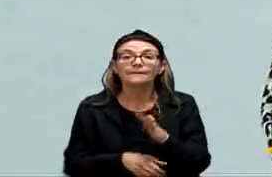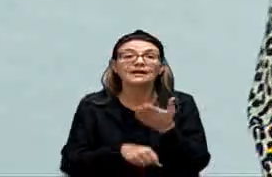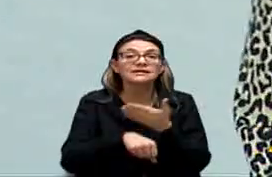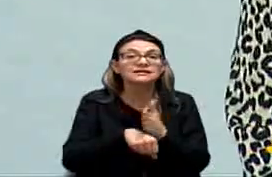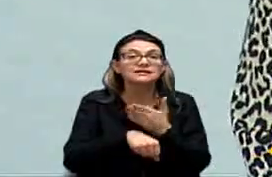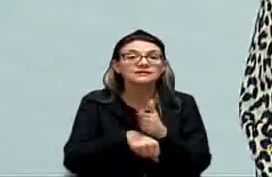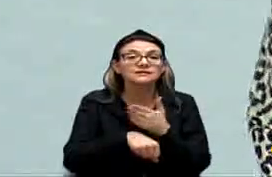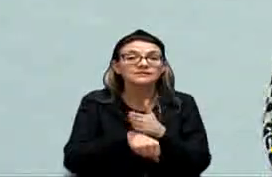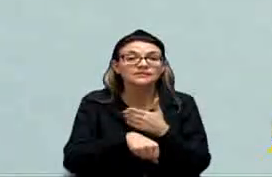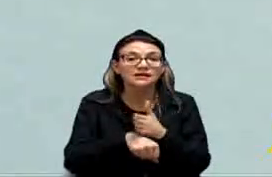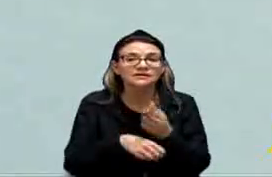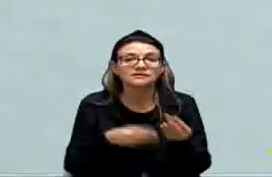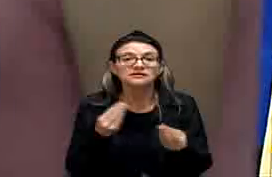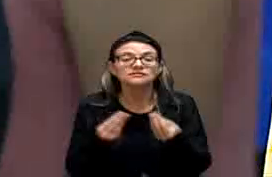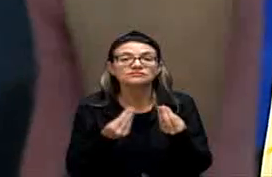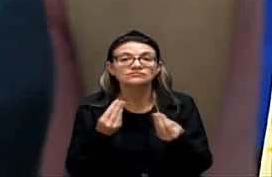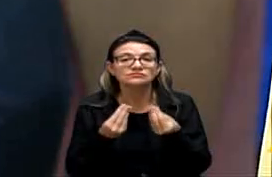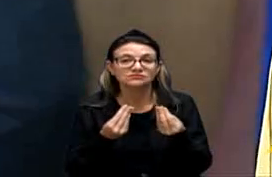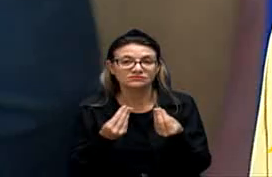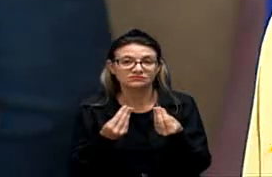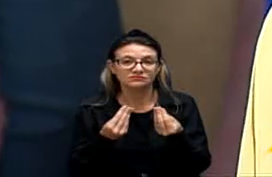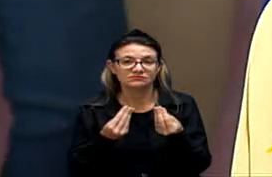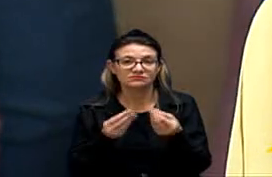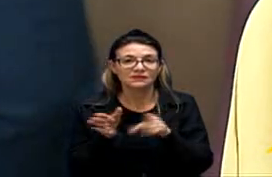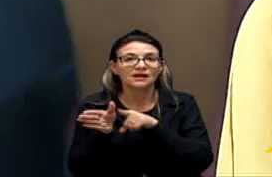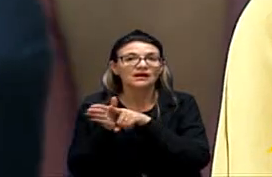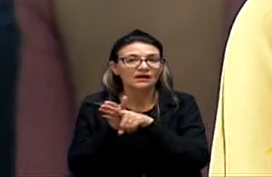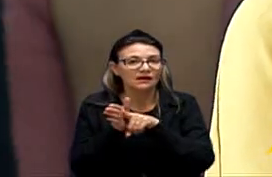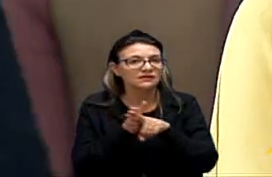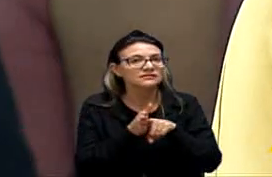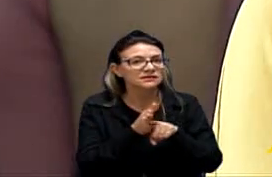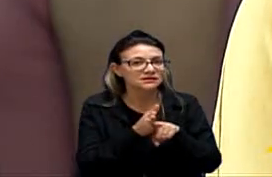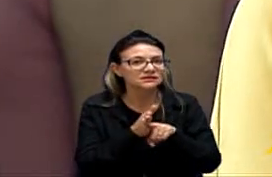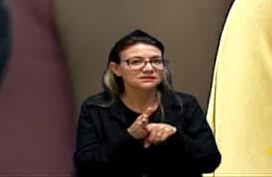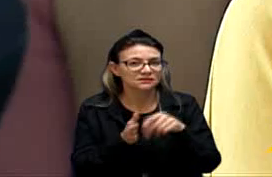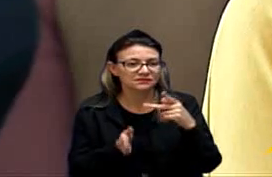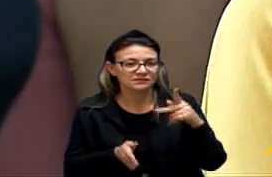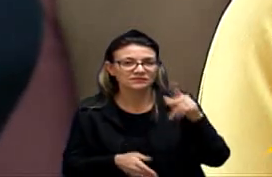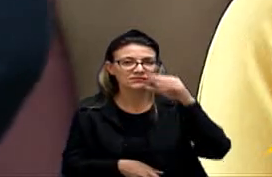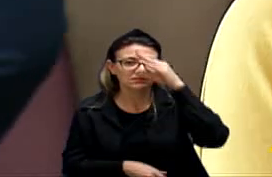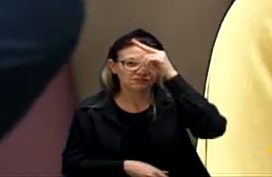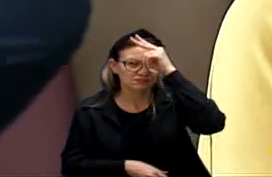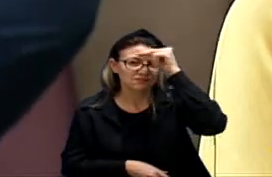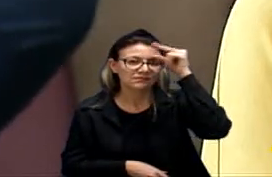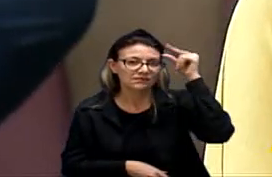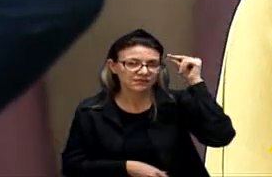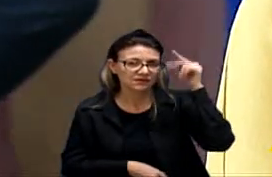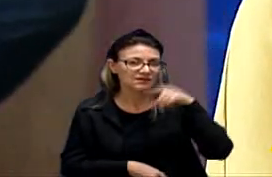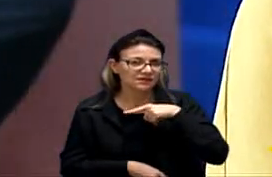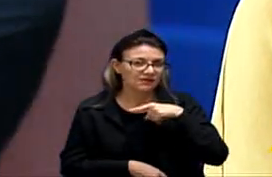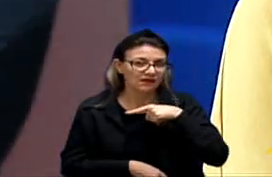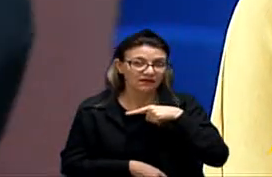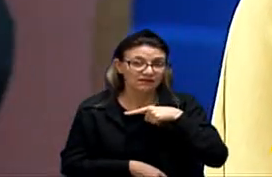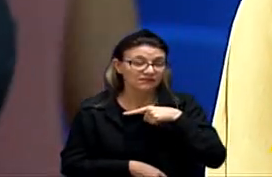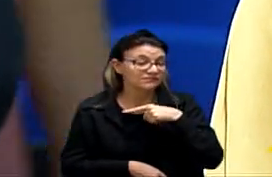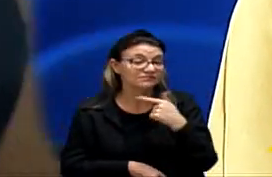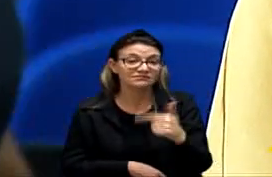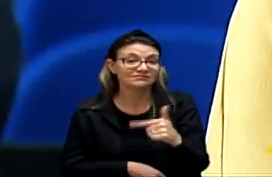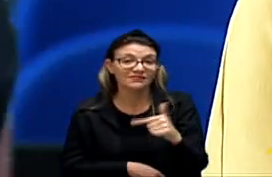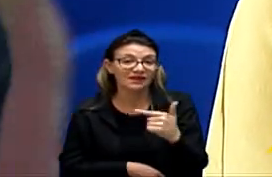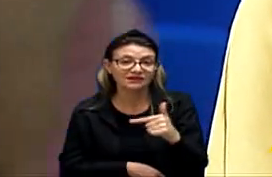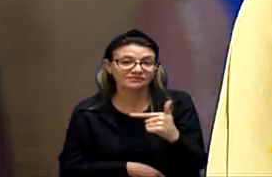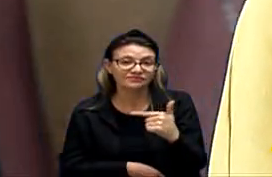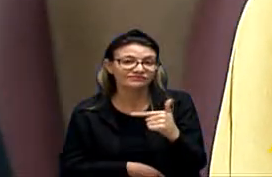fiscalização só para finalizar a fiscalização da prefeitura fazendo isso não tem não tem funcionário não tem